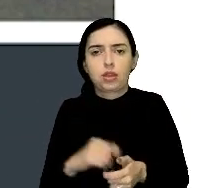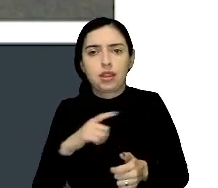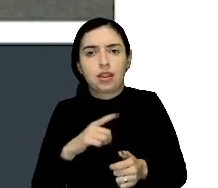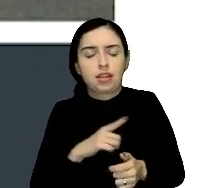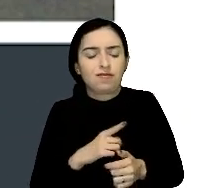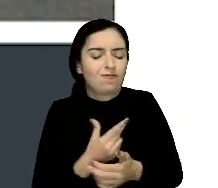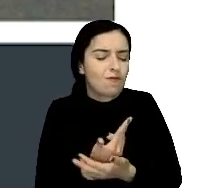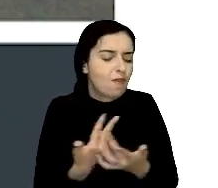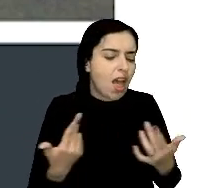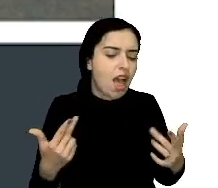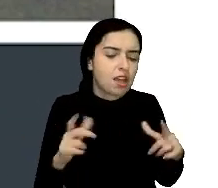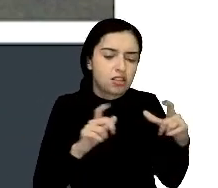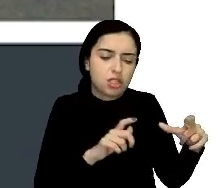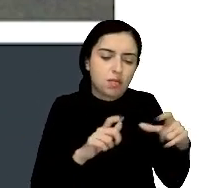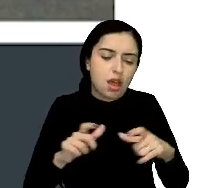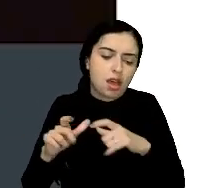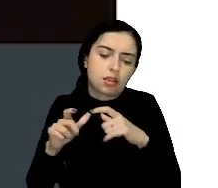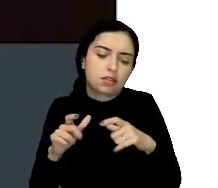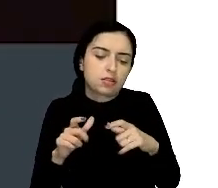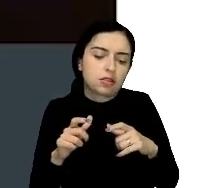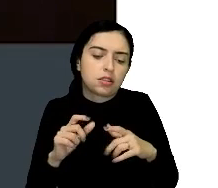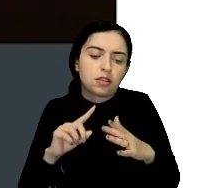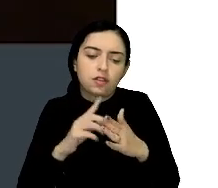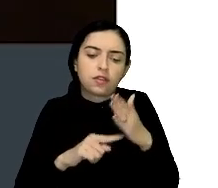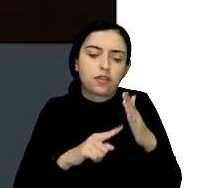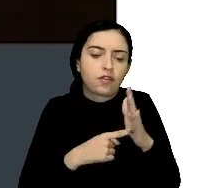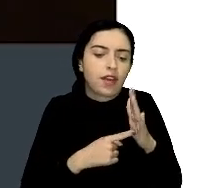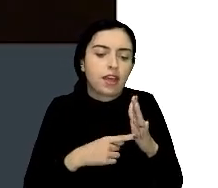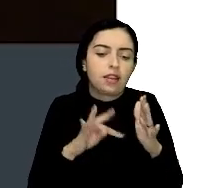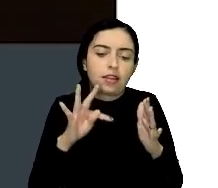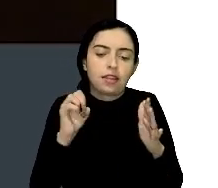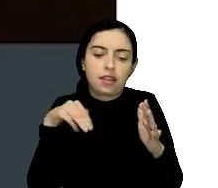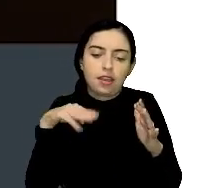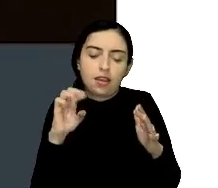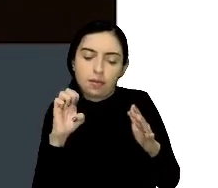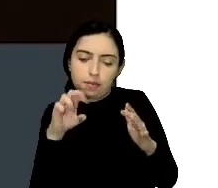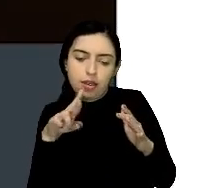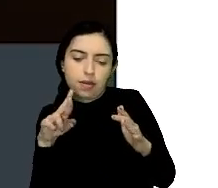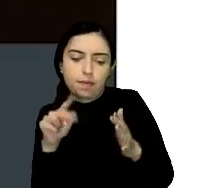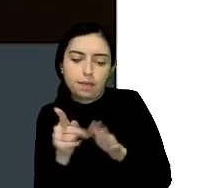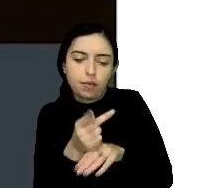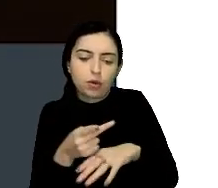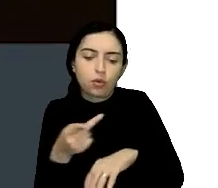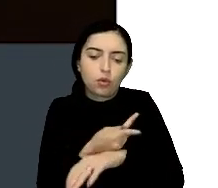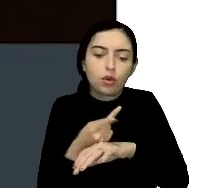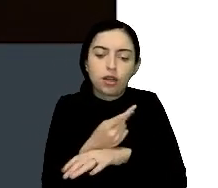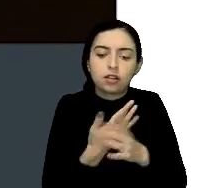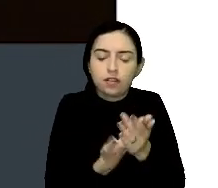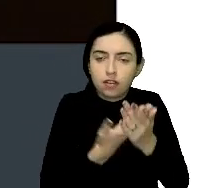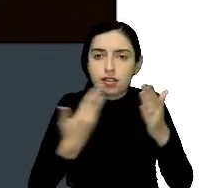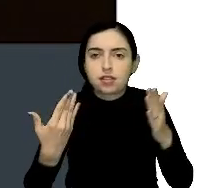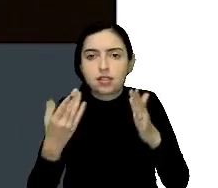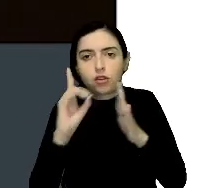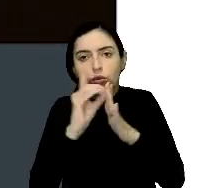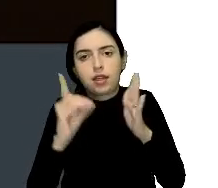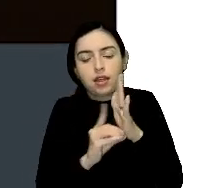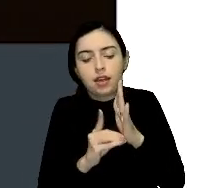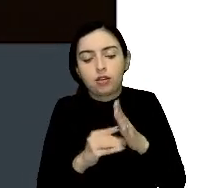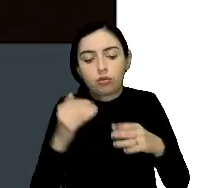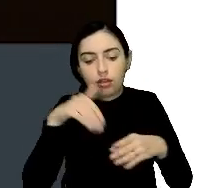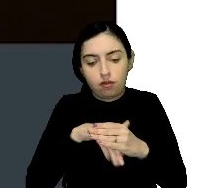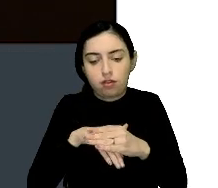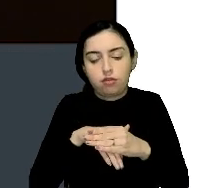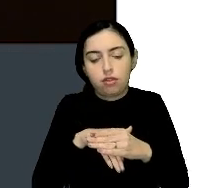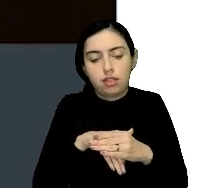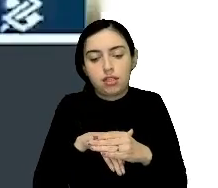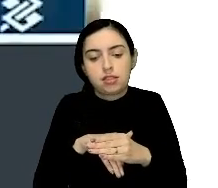flyers espalhados por lá para Veta Temer, né? Buscando afastar esse dispositivo. A gente teve uma decisão